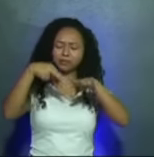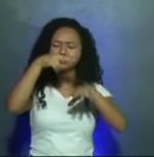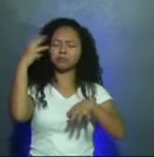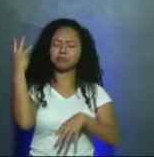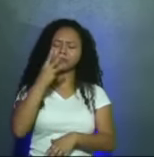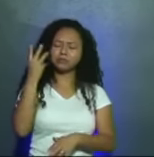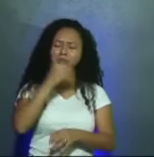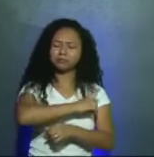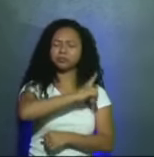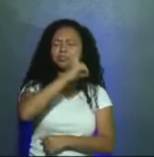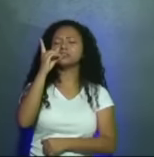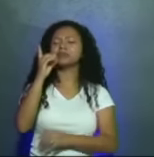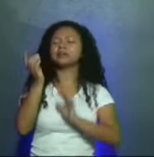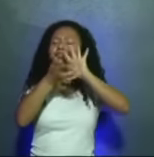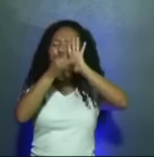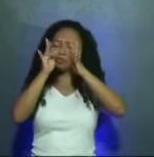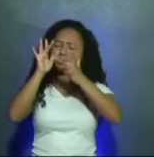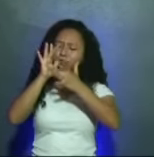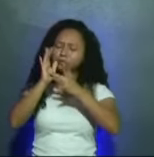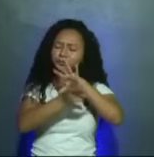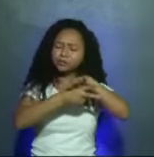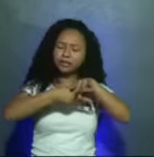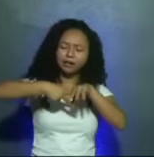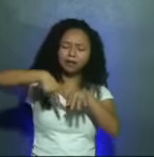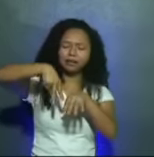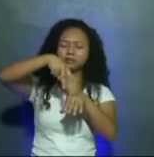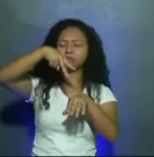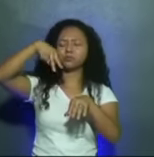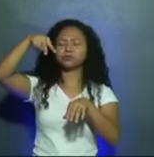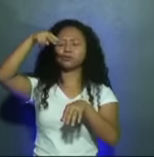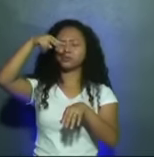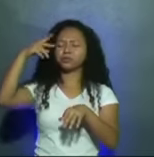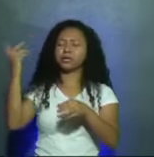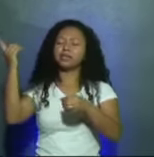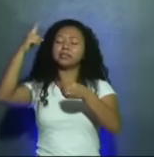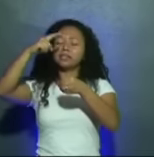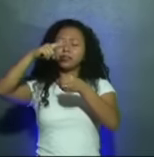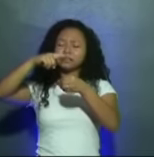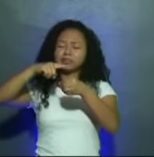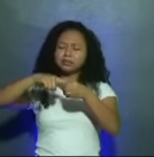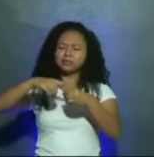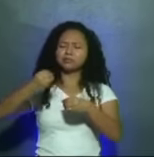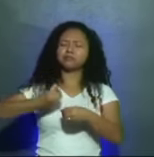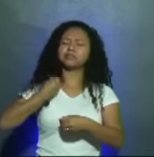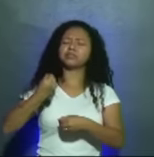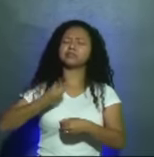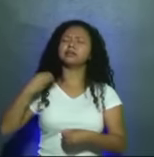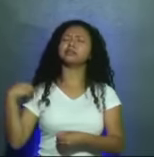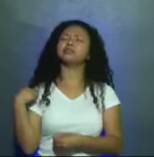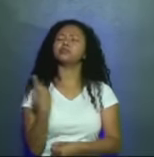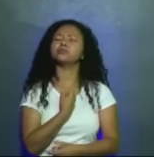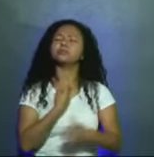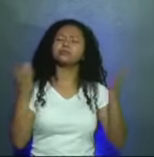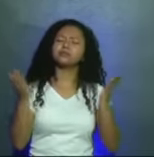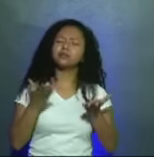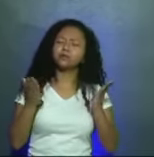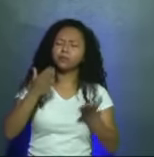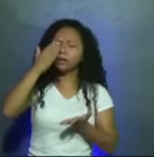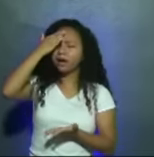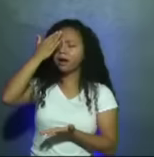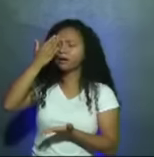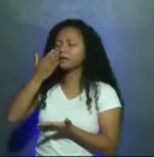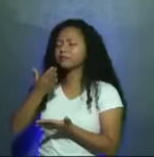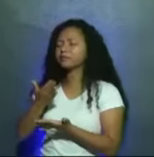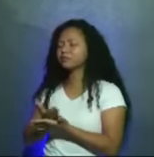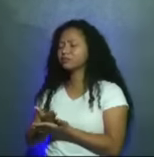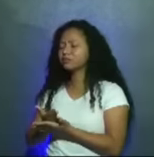dia, Ele ressurgiu, trazendo vida. E nós agora tomamos posse